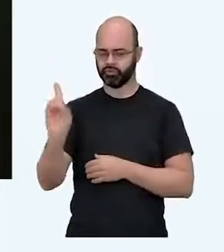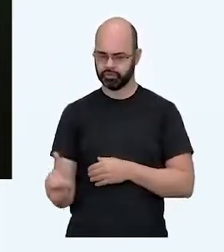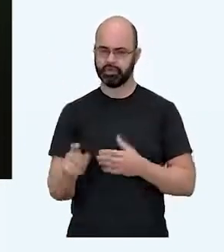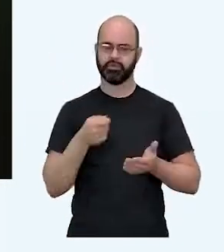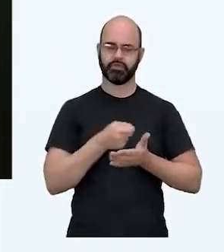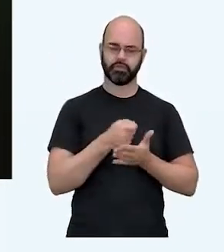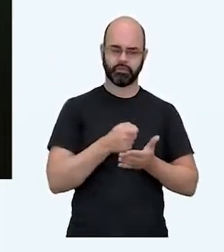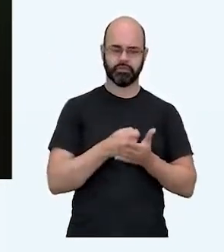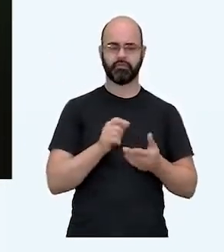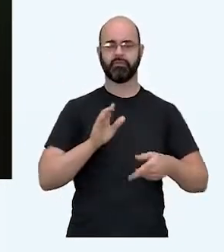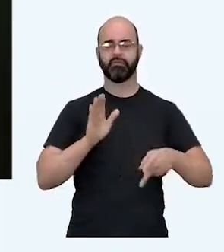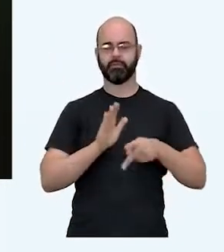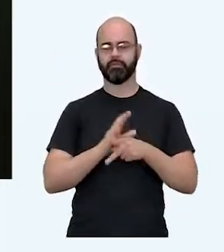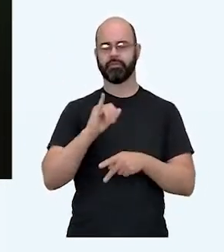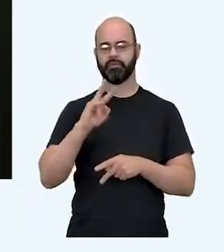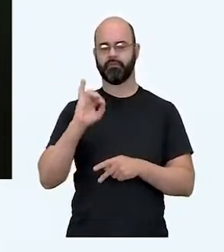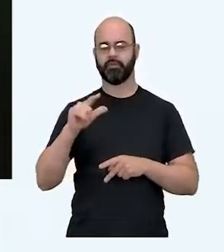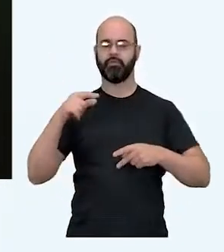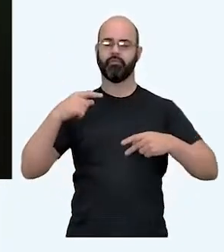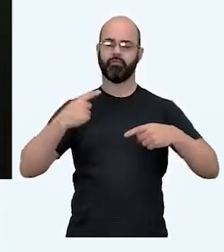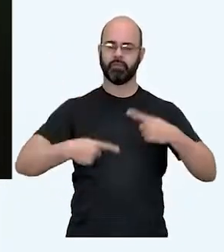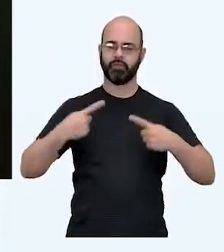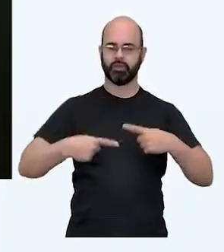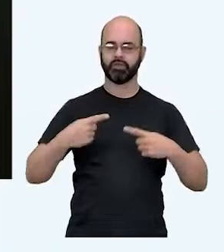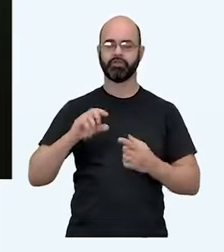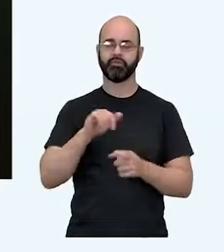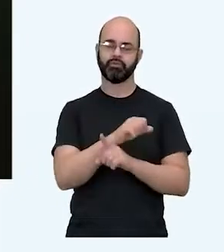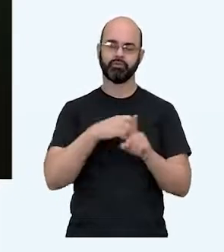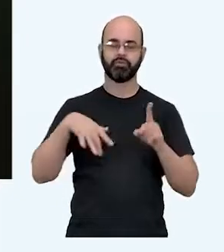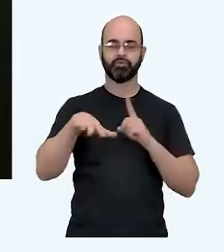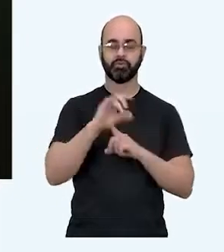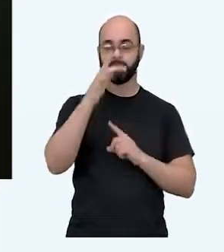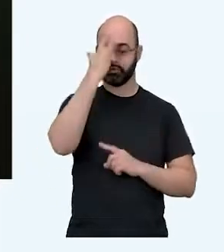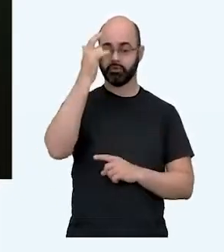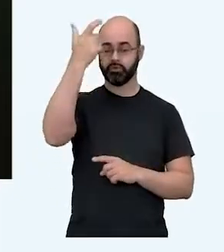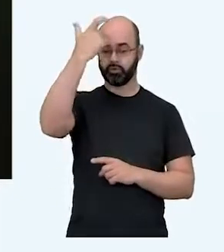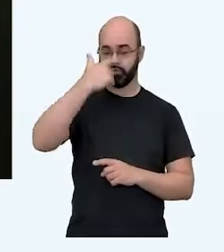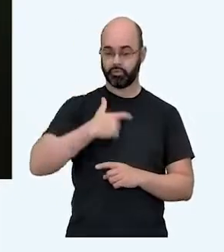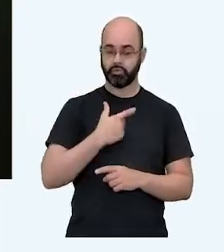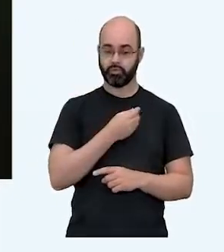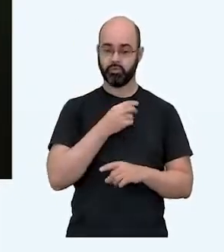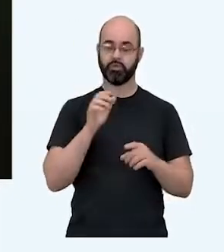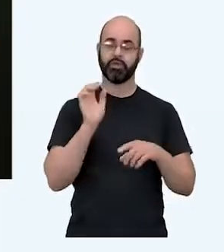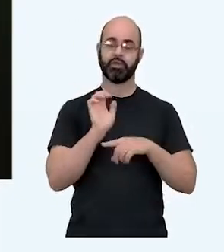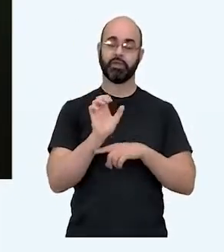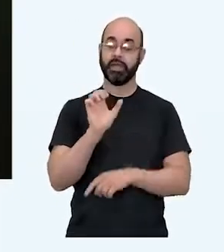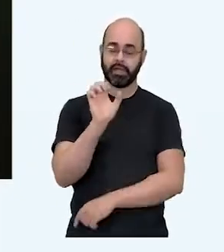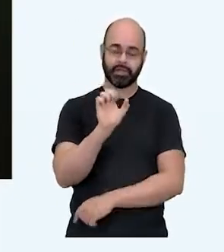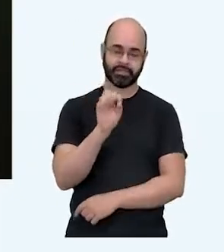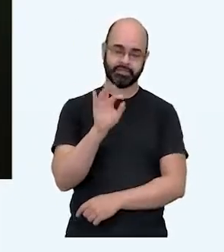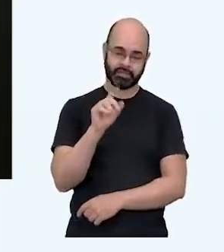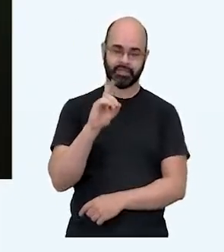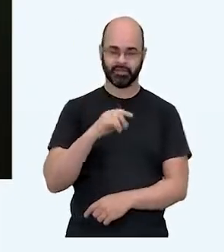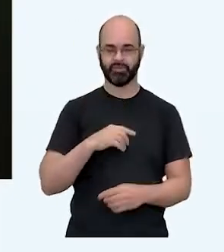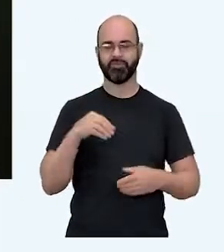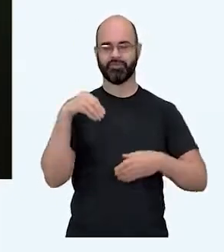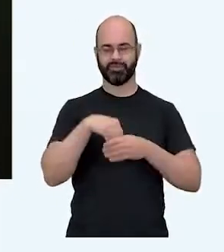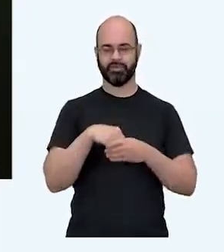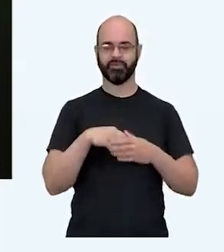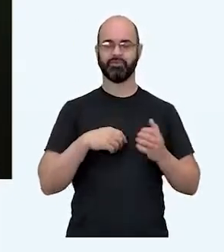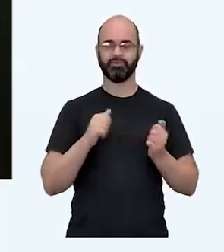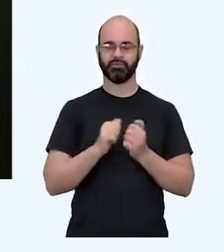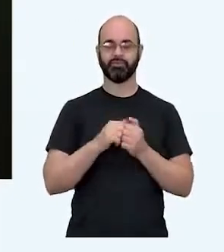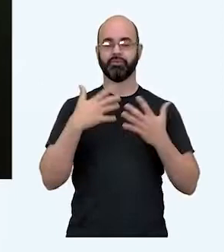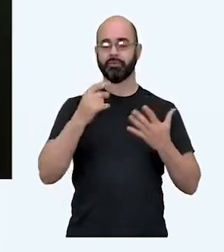civil, política e social, o exercício da soberania do indivíduo dentro de um Estado. Assim, o cidadão